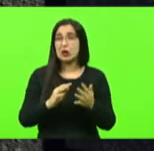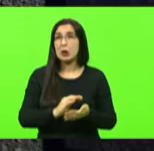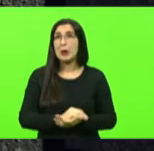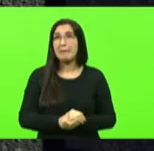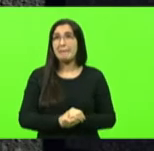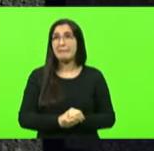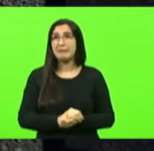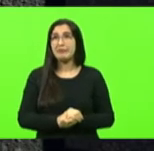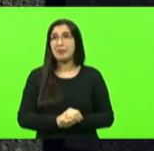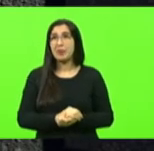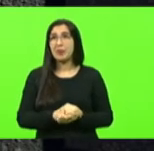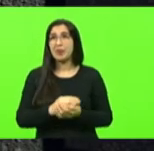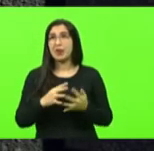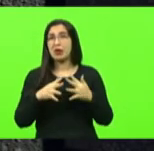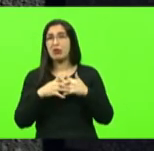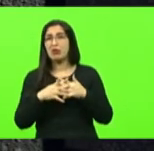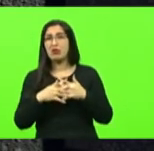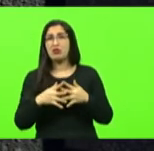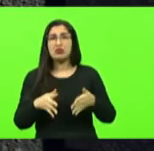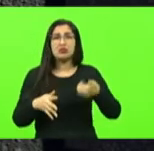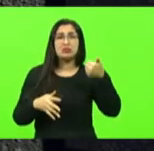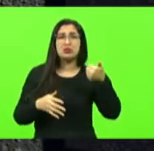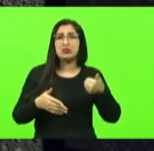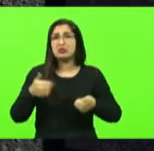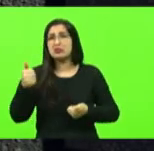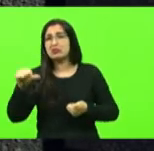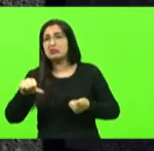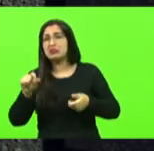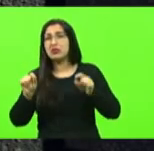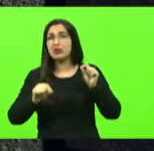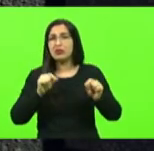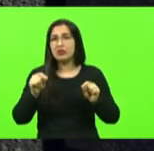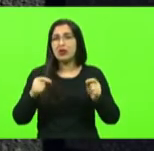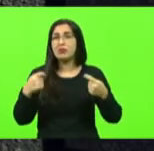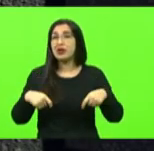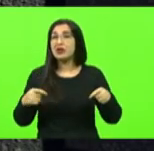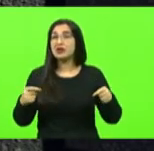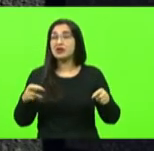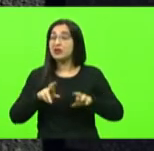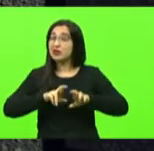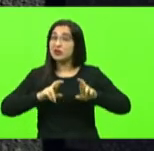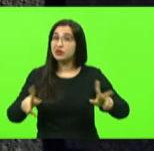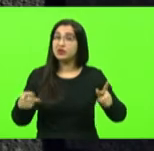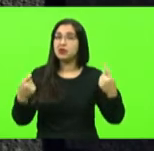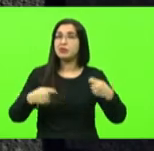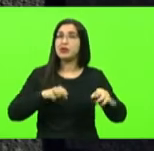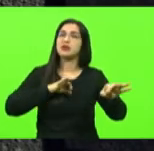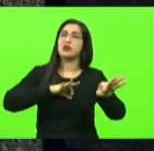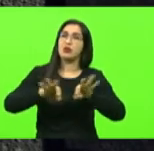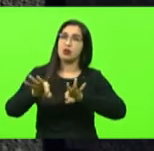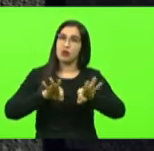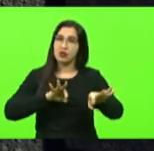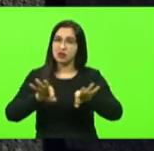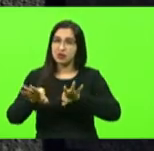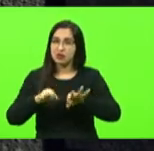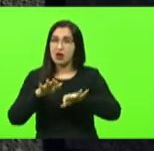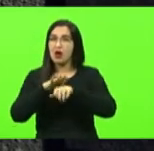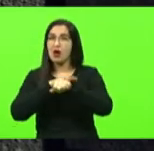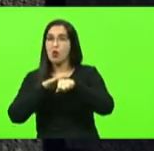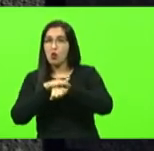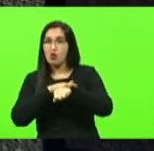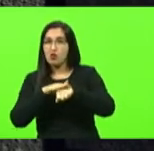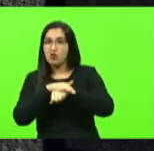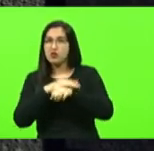confundido, melhor é para eles. Daí nós temos que fazer o contrário. Nós precisamos nos organizar, conversar